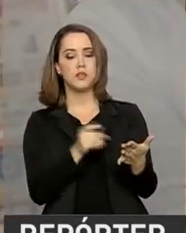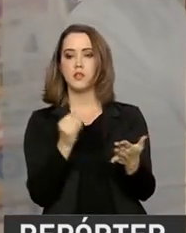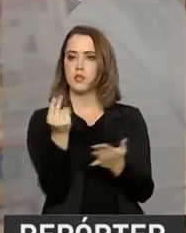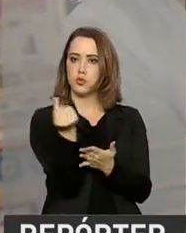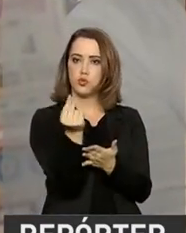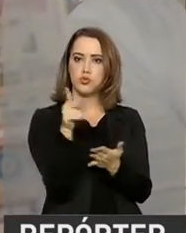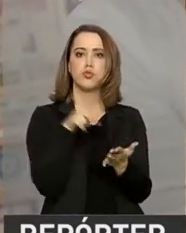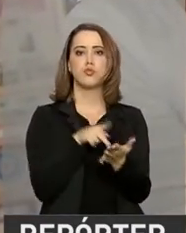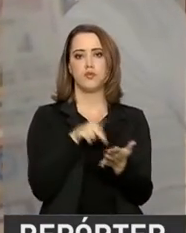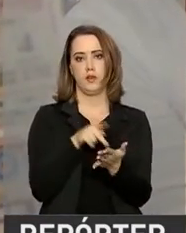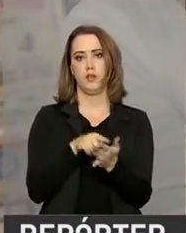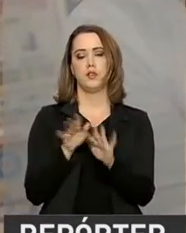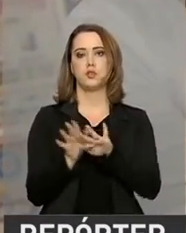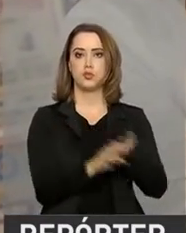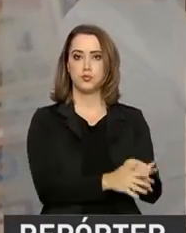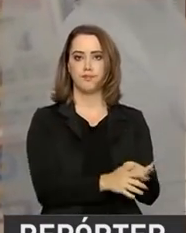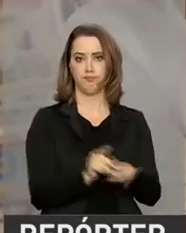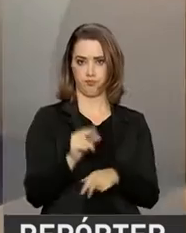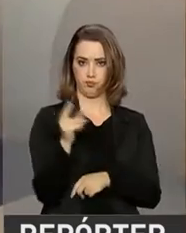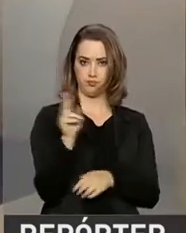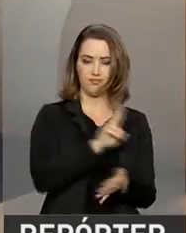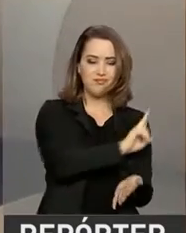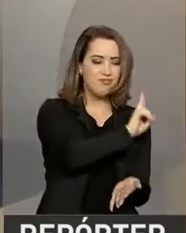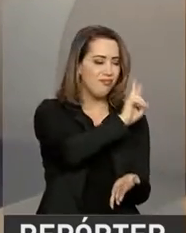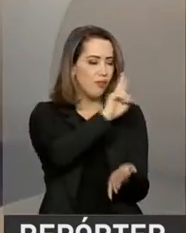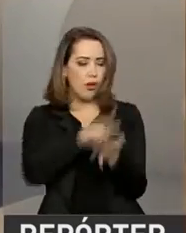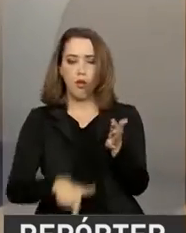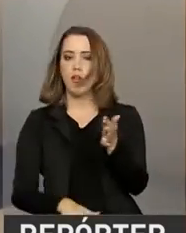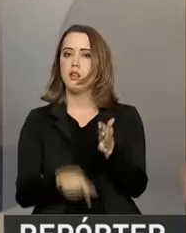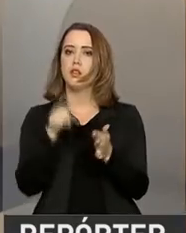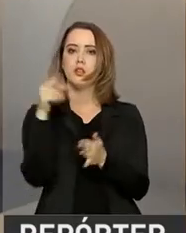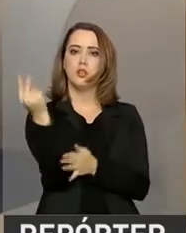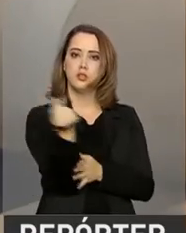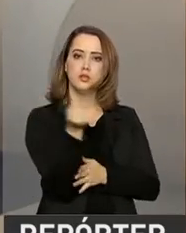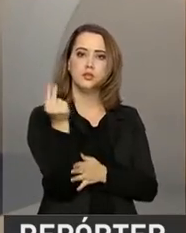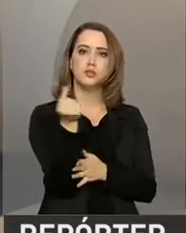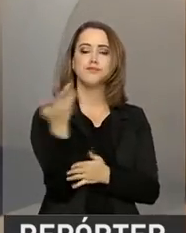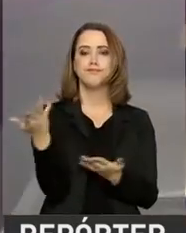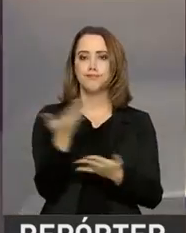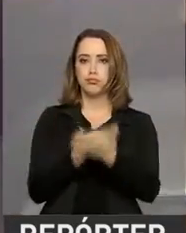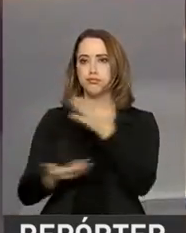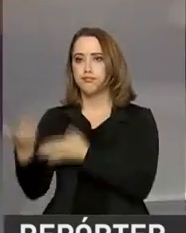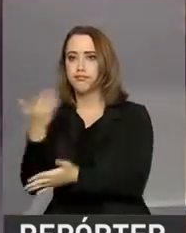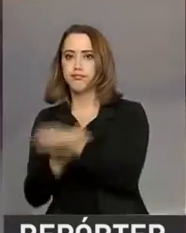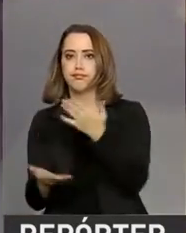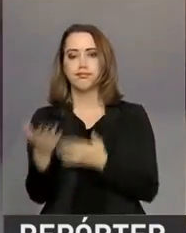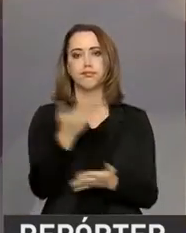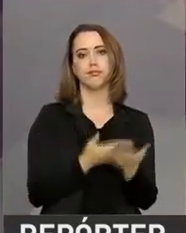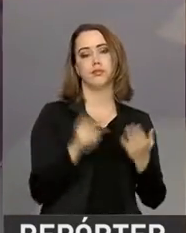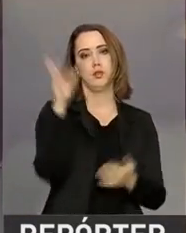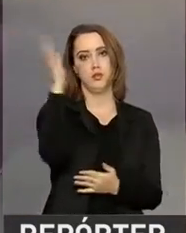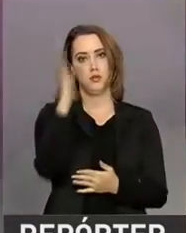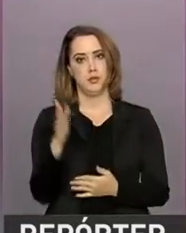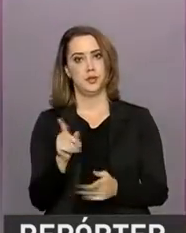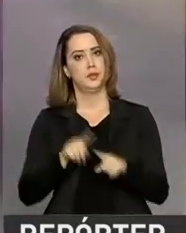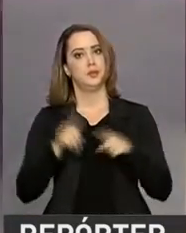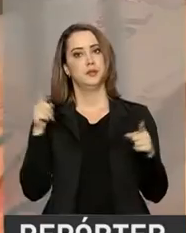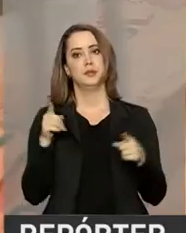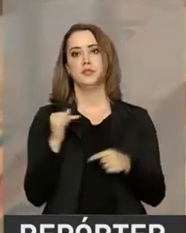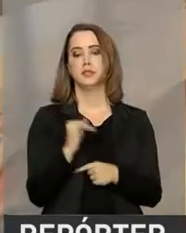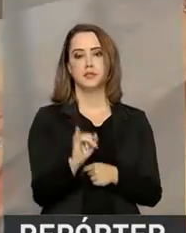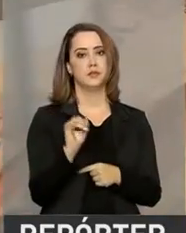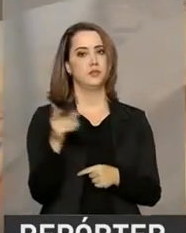são milhares de notas circulando todos os dias nas mãos dos brasileiros mas às vezes o dinheiro não vale nada